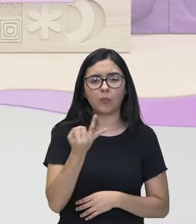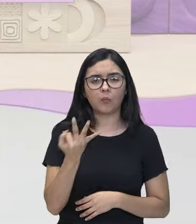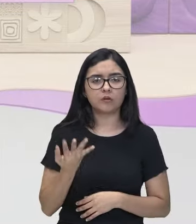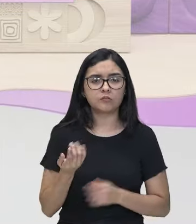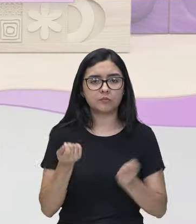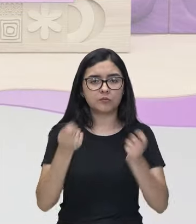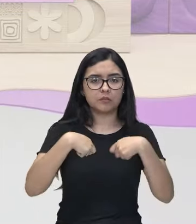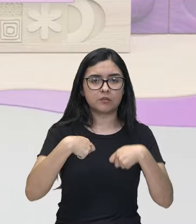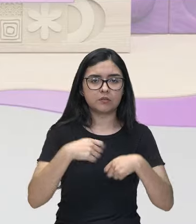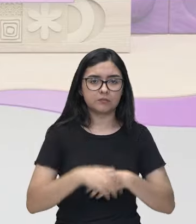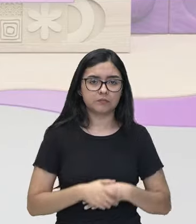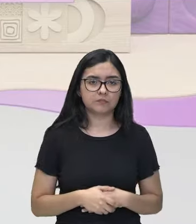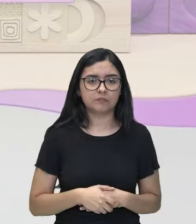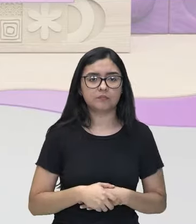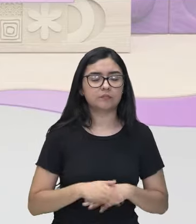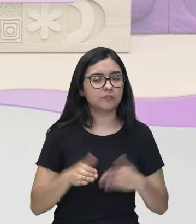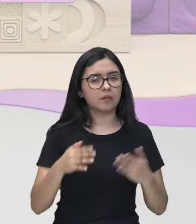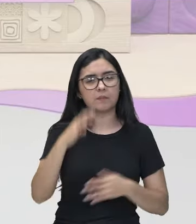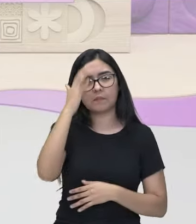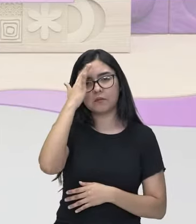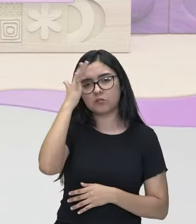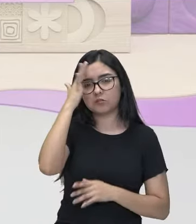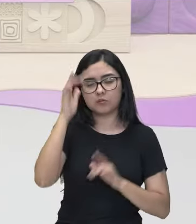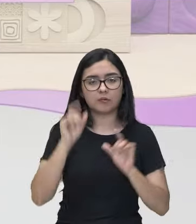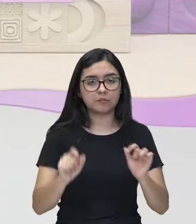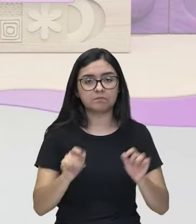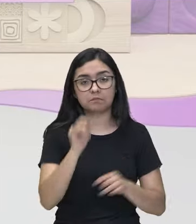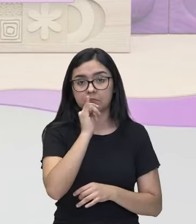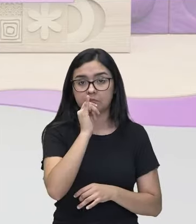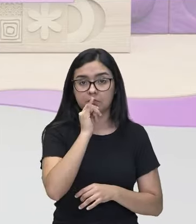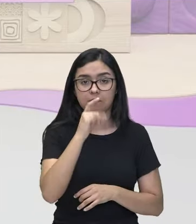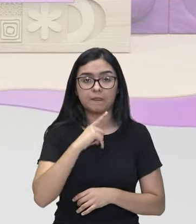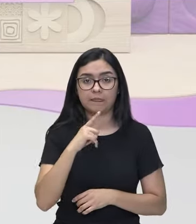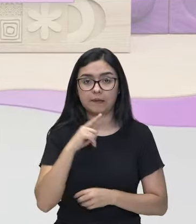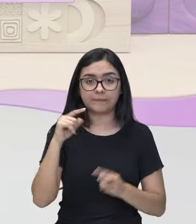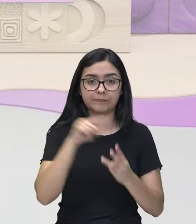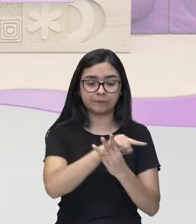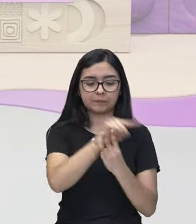possibilidades. Imagina, suponha que você tem três